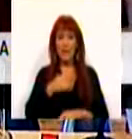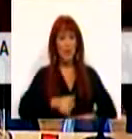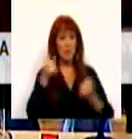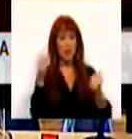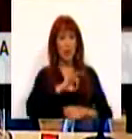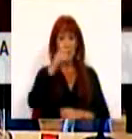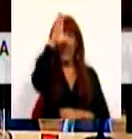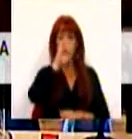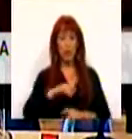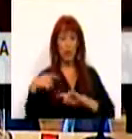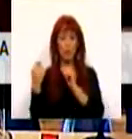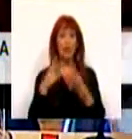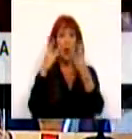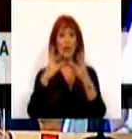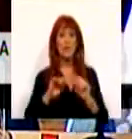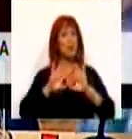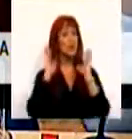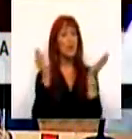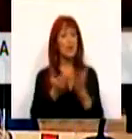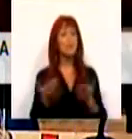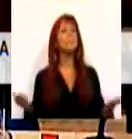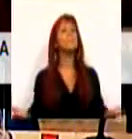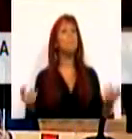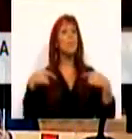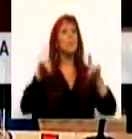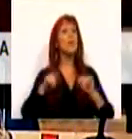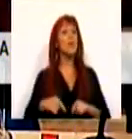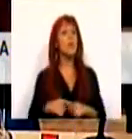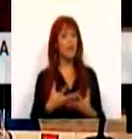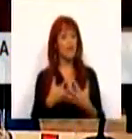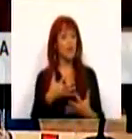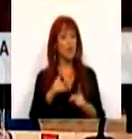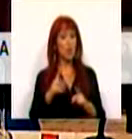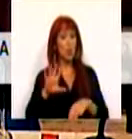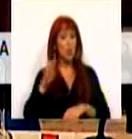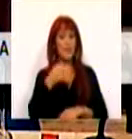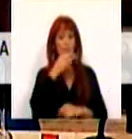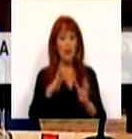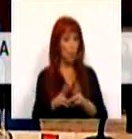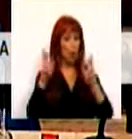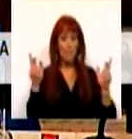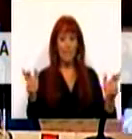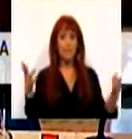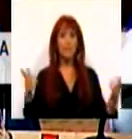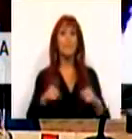Sr. Primeiro-Ministro no debate do orçamento na Generalidade. Mas também frisou que